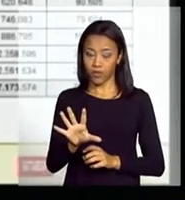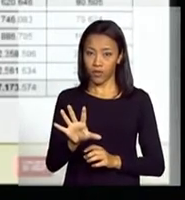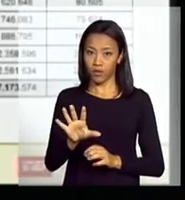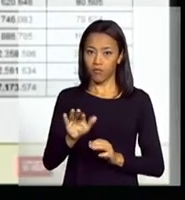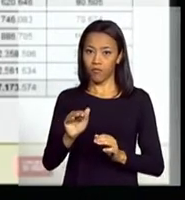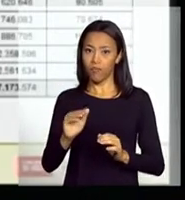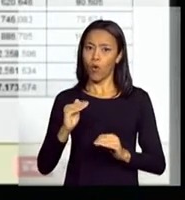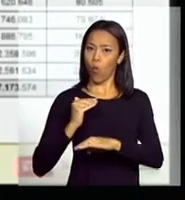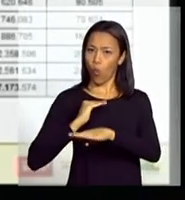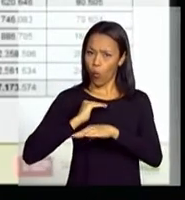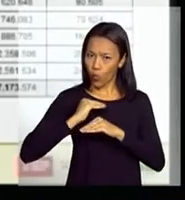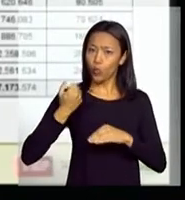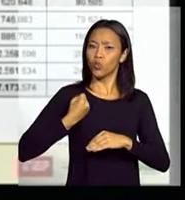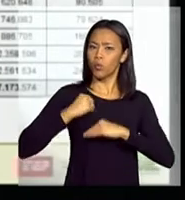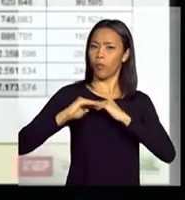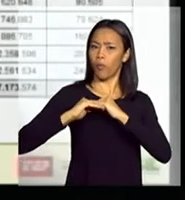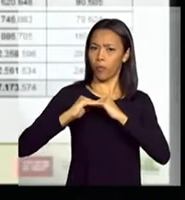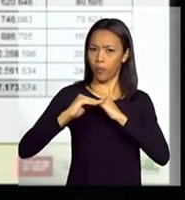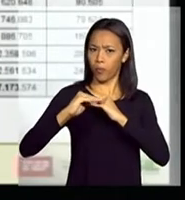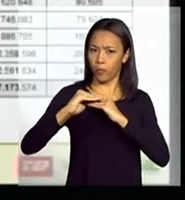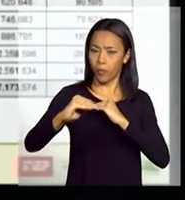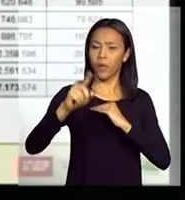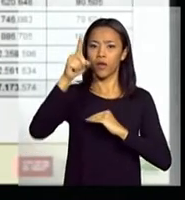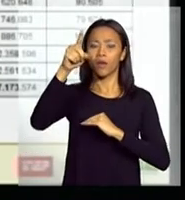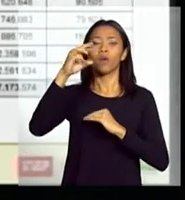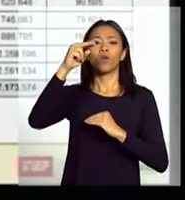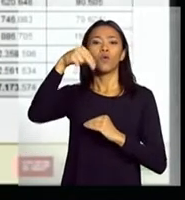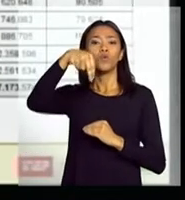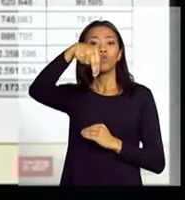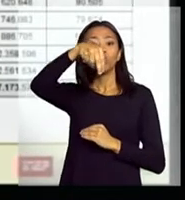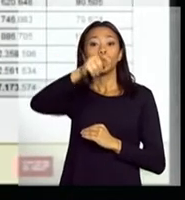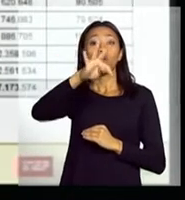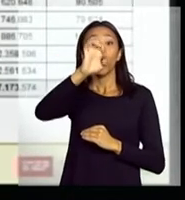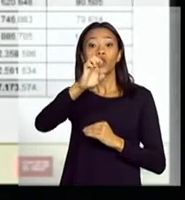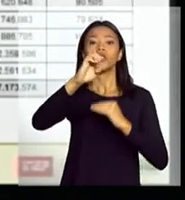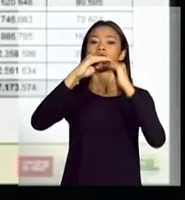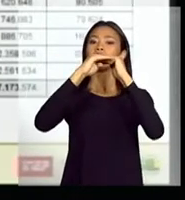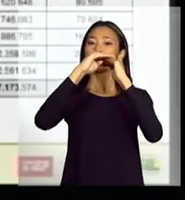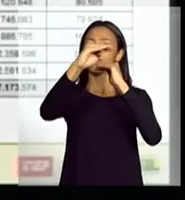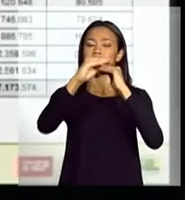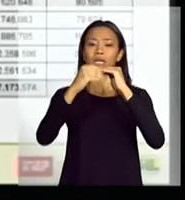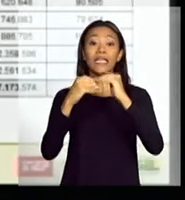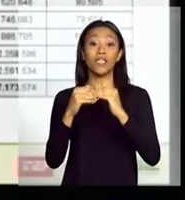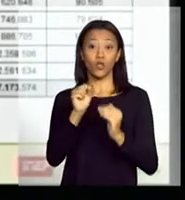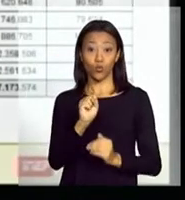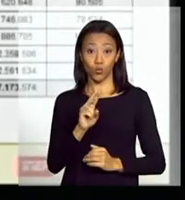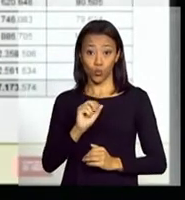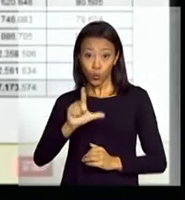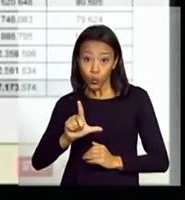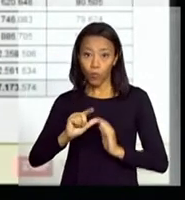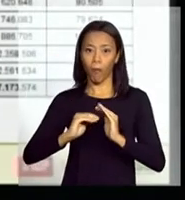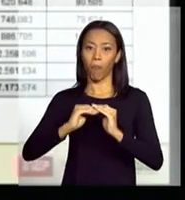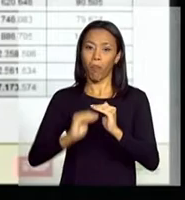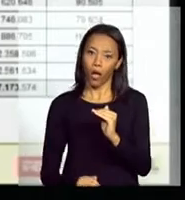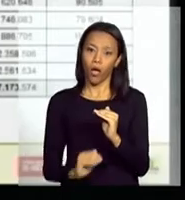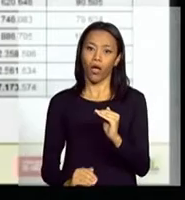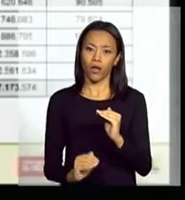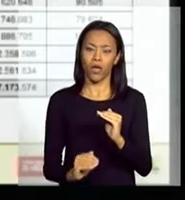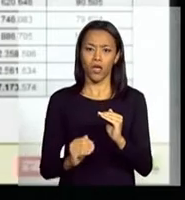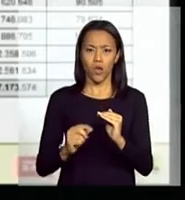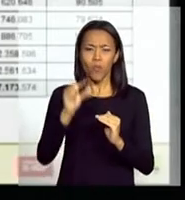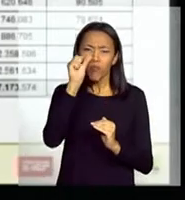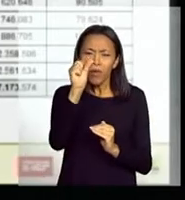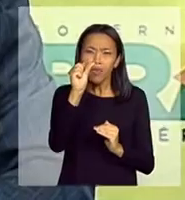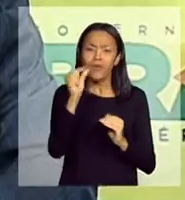eu cai mantém o centro-oeste mantém o norte uma pequena queda no Sul a pequeno